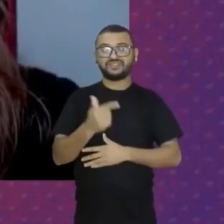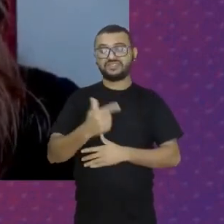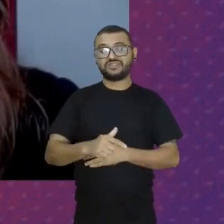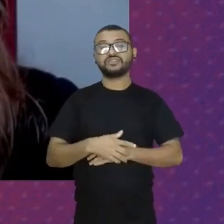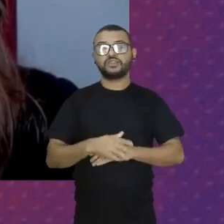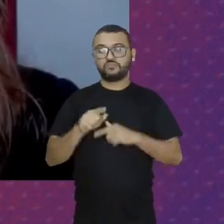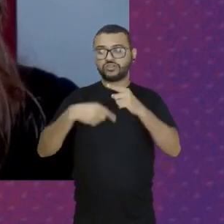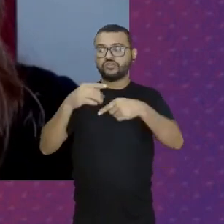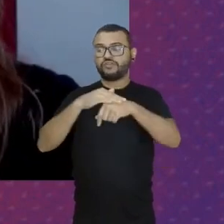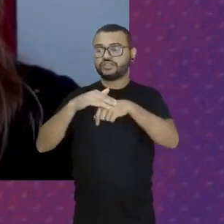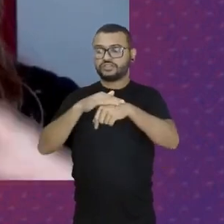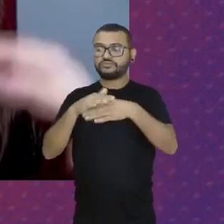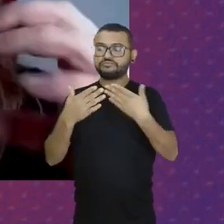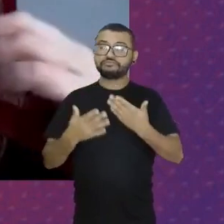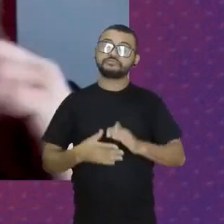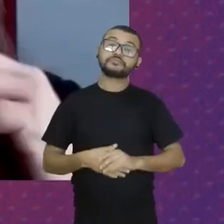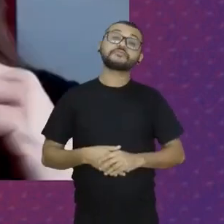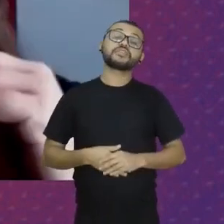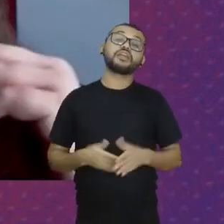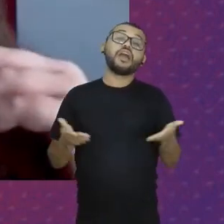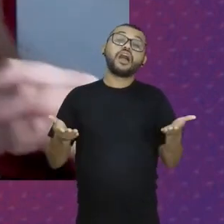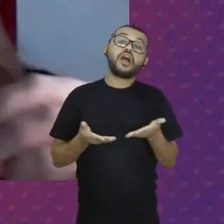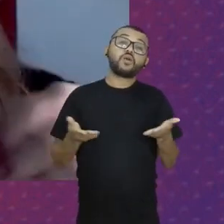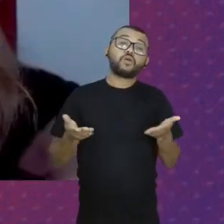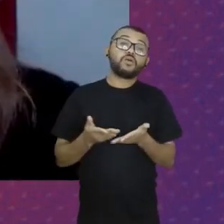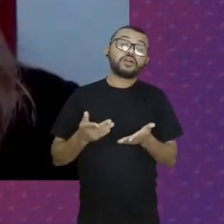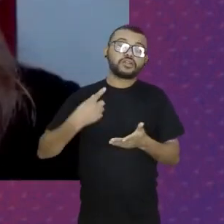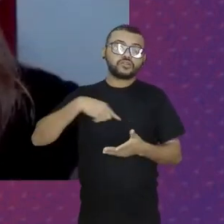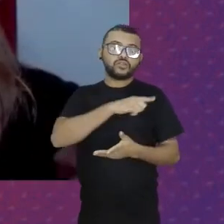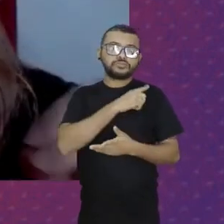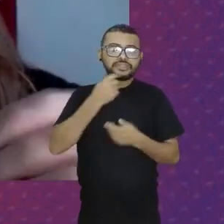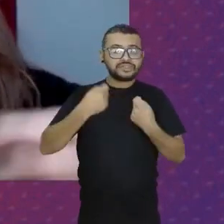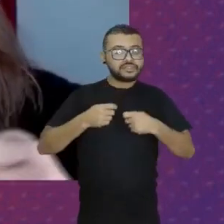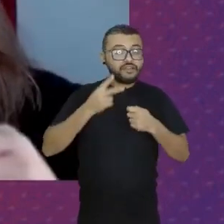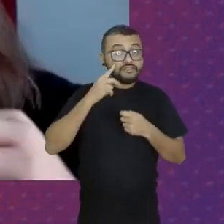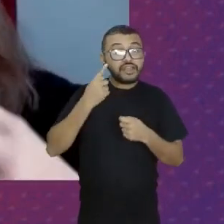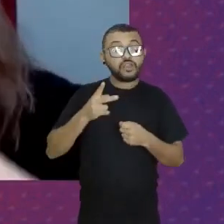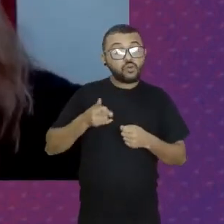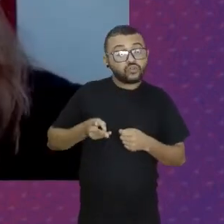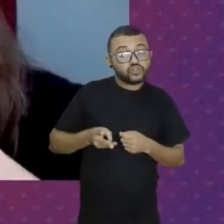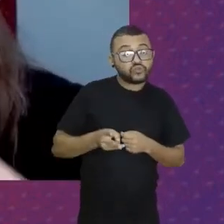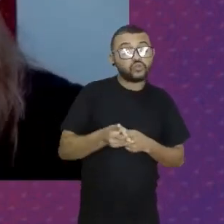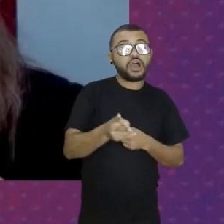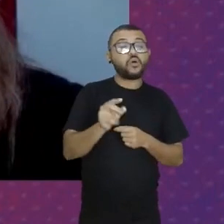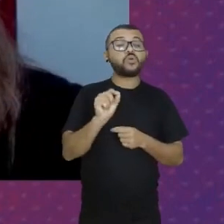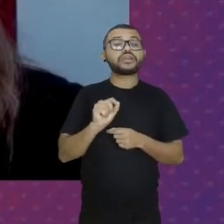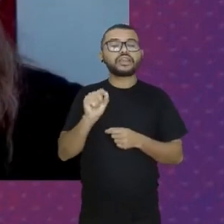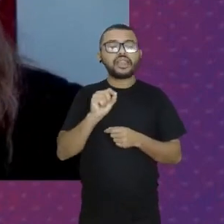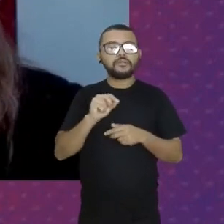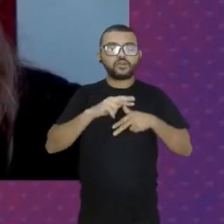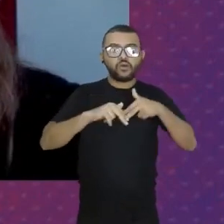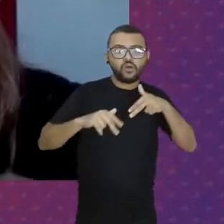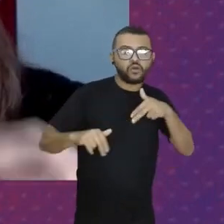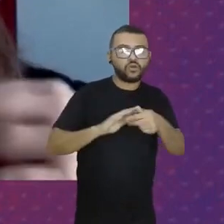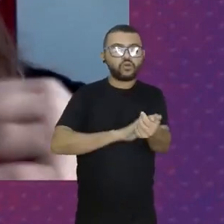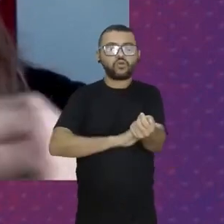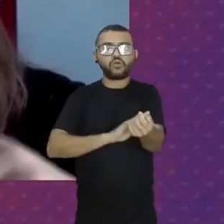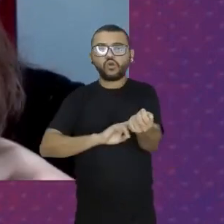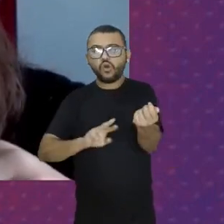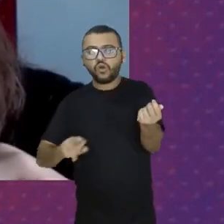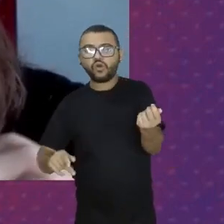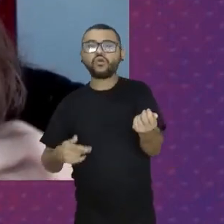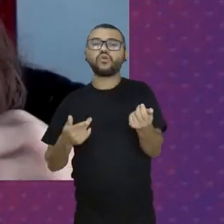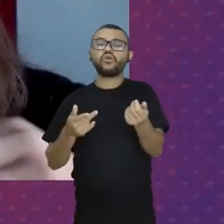mais adiante. Então, a gente olha que tem uma continuidade nessa relação de gênero, de raça, de classe. Tem